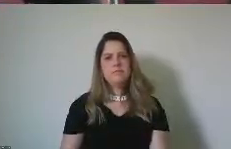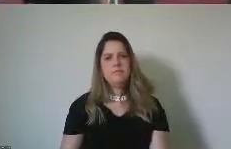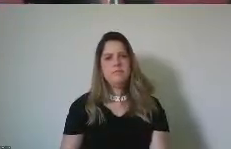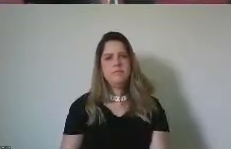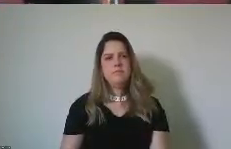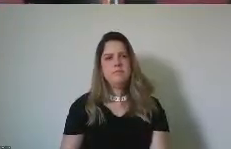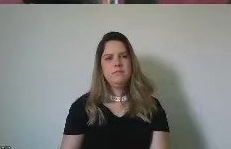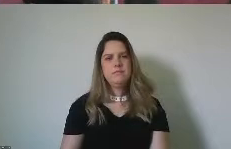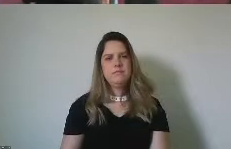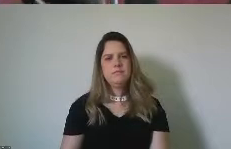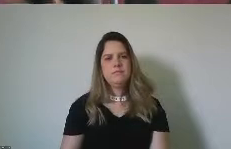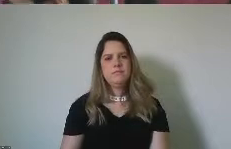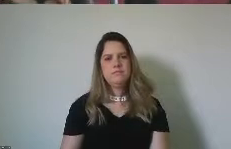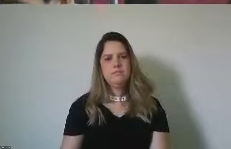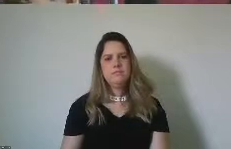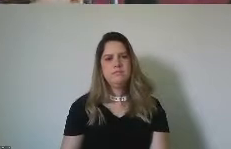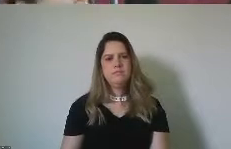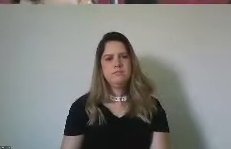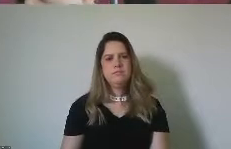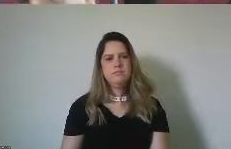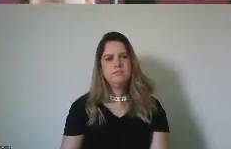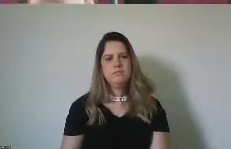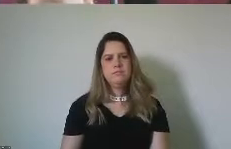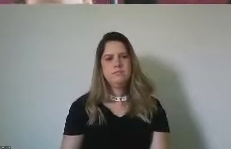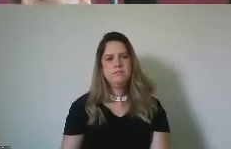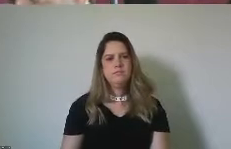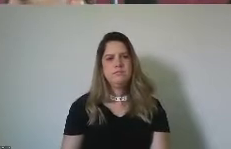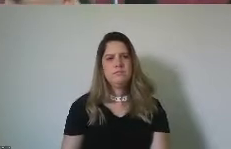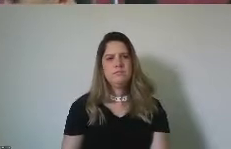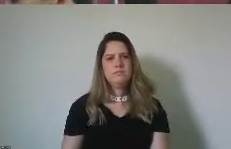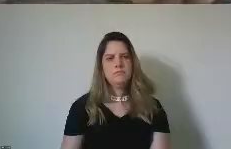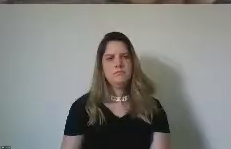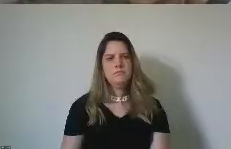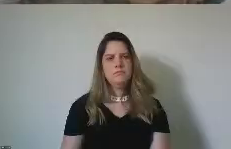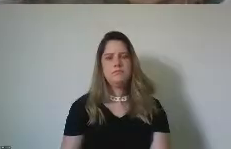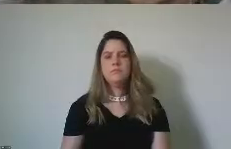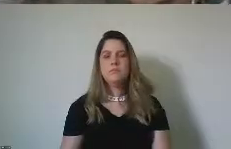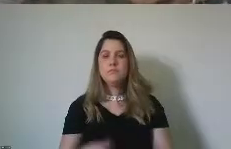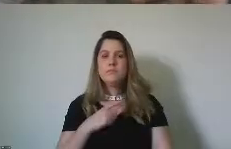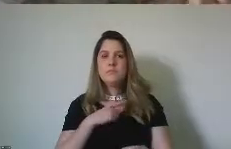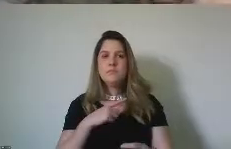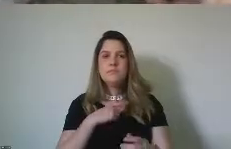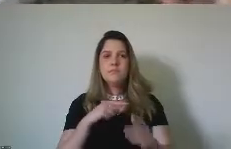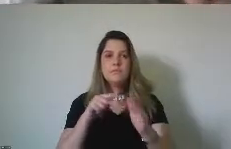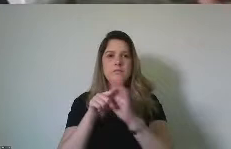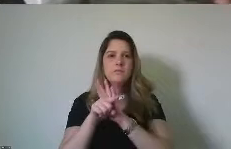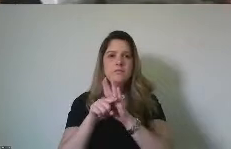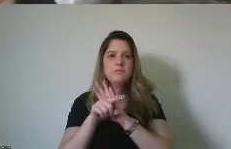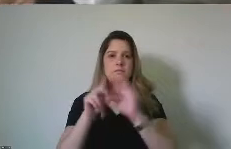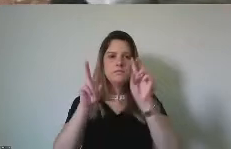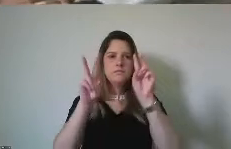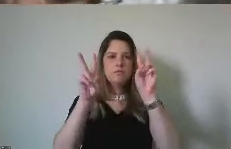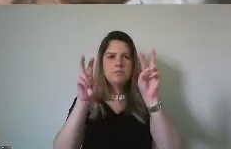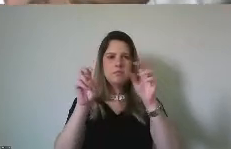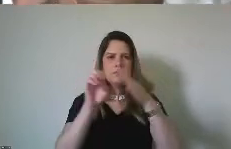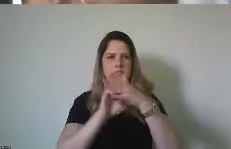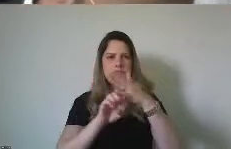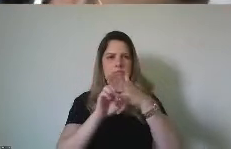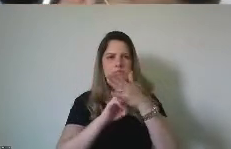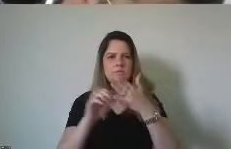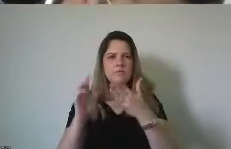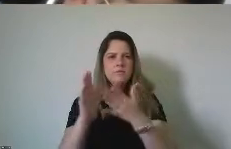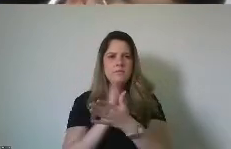Oi bom dia pessoal é Júlia Santander aqui vocês tem alguns investimentos com outras empresas em algumas linhas